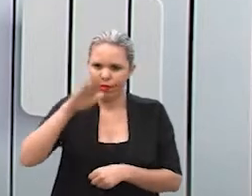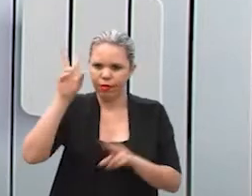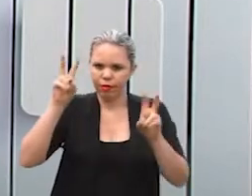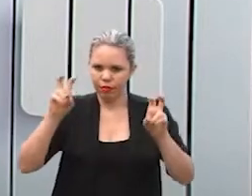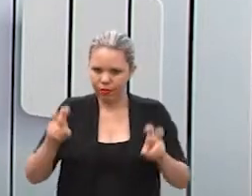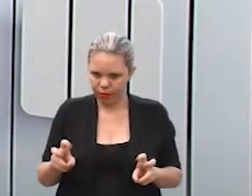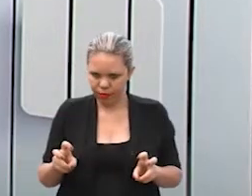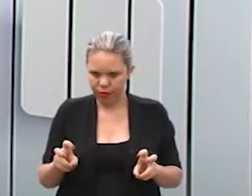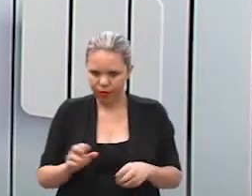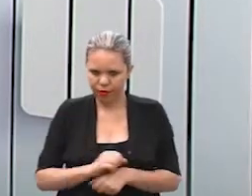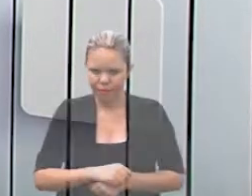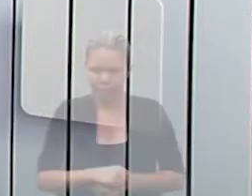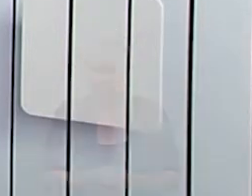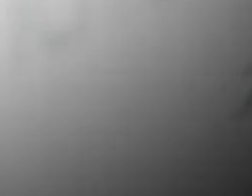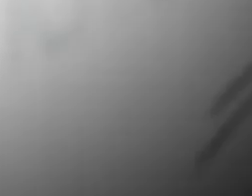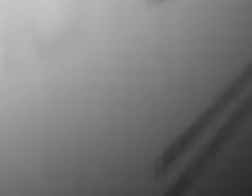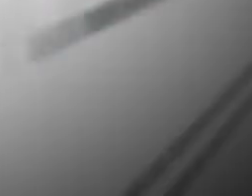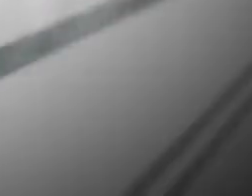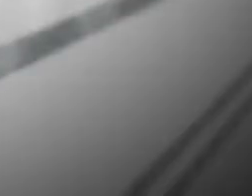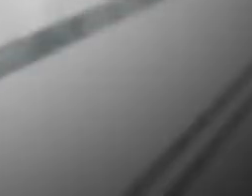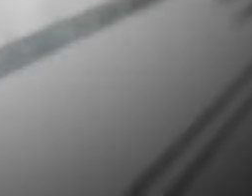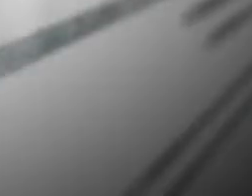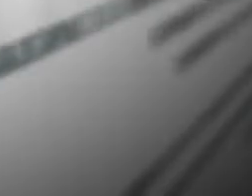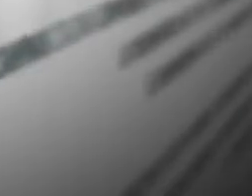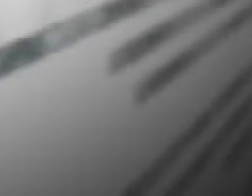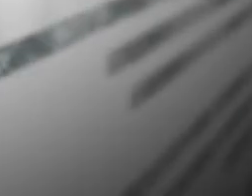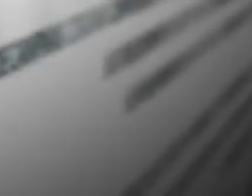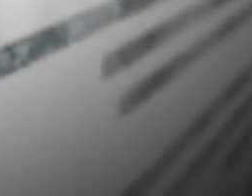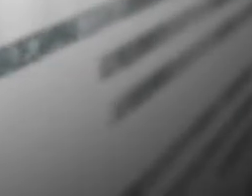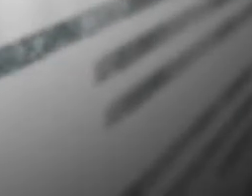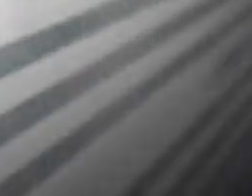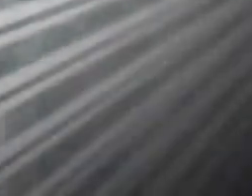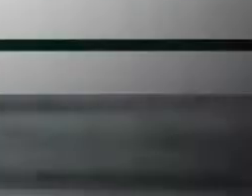mais assuntos, não saia daí.